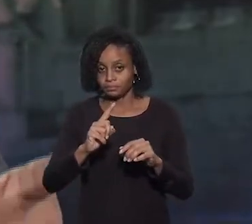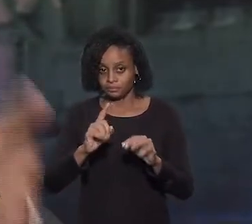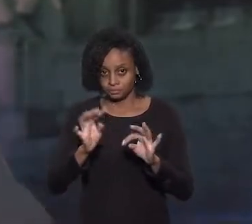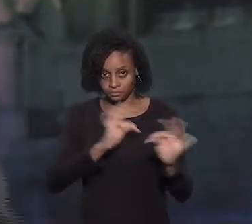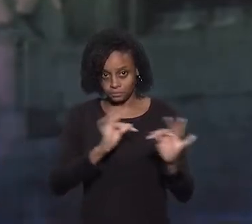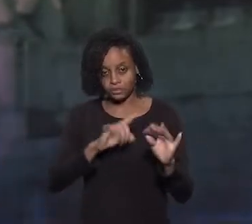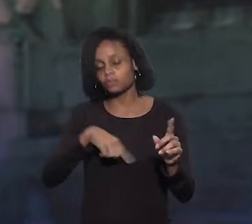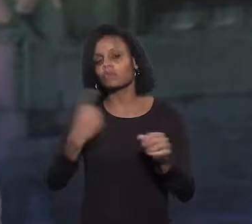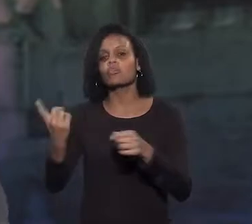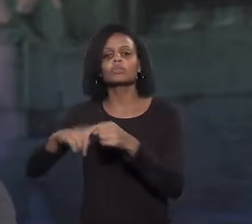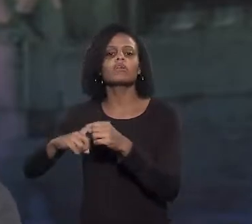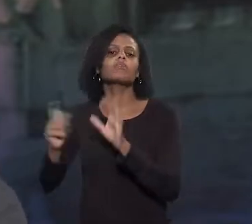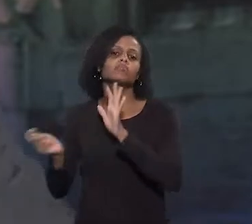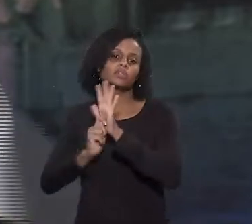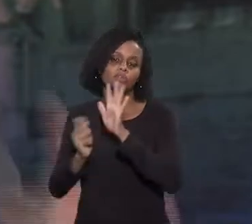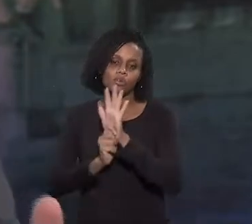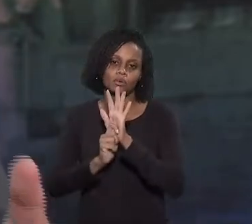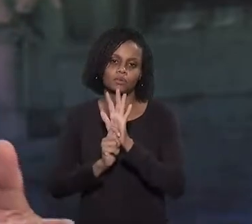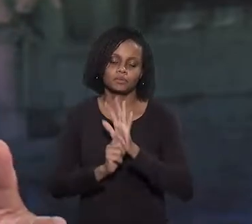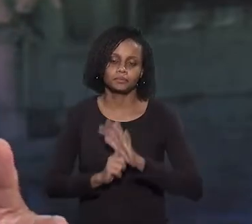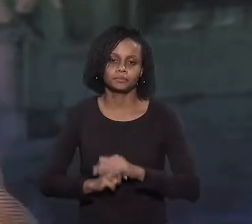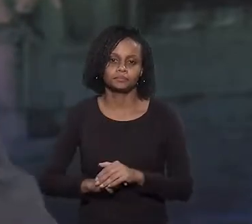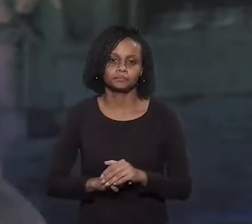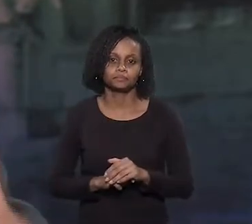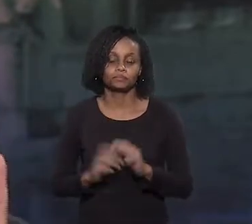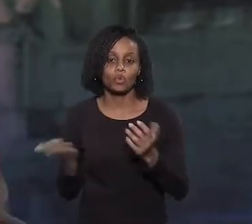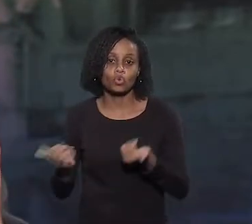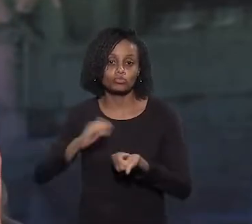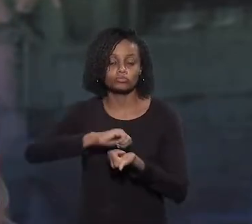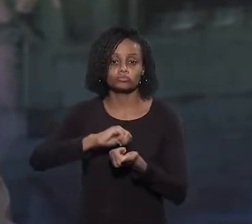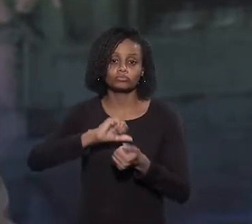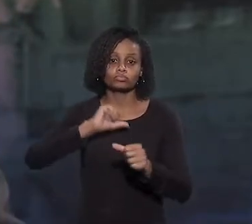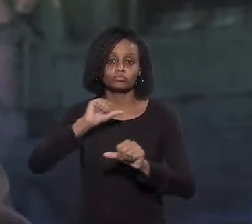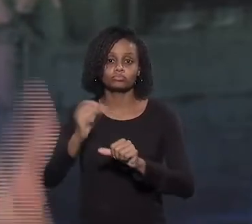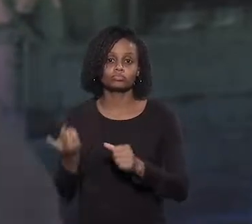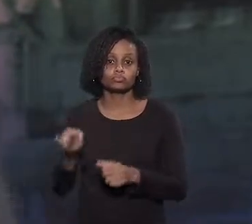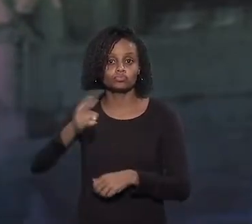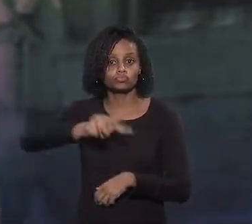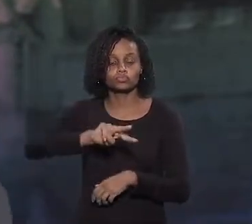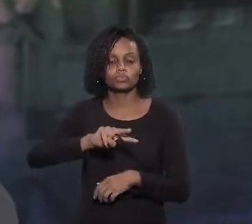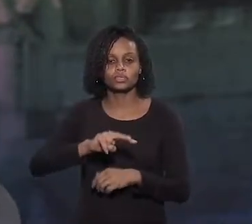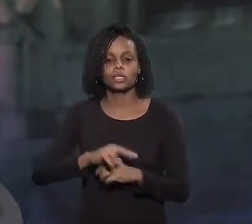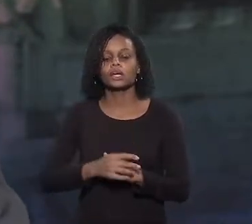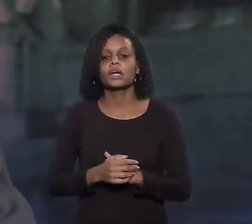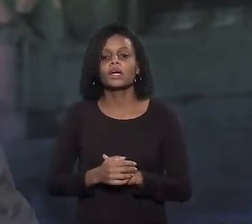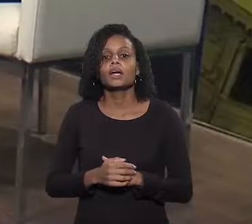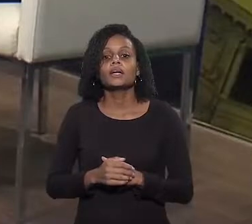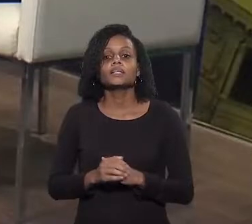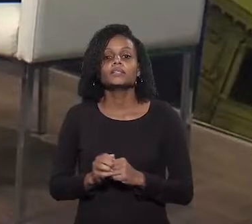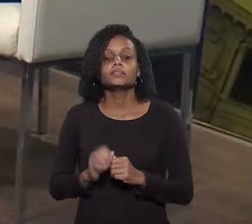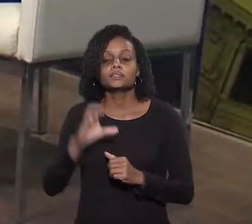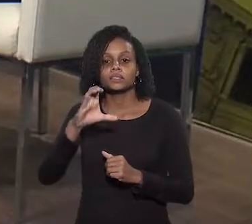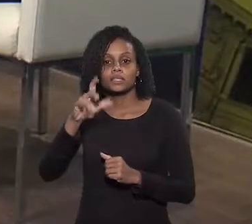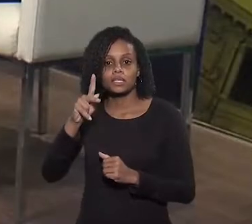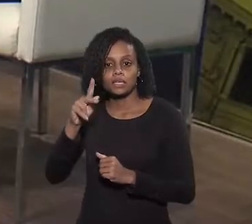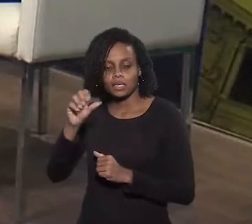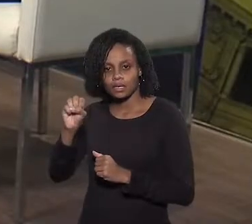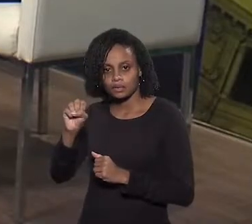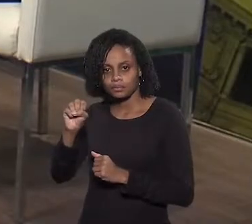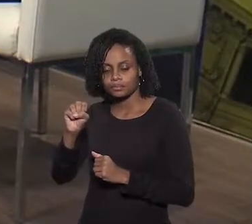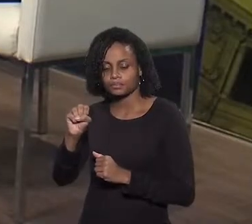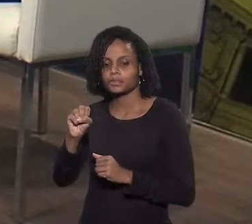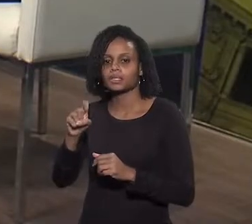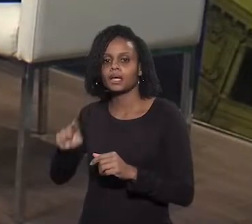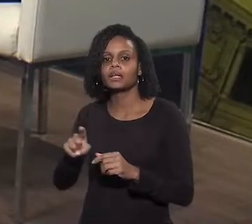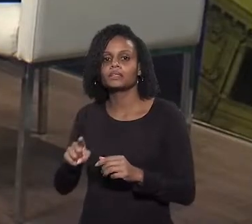10 atendidos, 3 eram recuperados, 7 nas drogas. O inverso, a proporcionalidade. Isso naquela época. O CAPS, só para a gente explicar. O CAPS é uma unidade